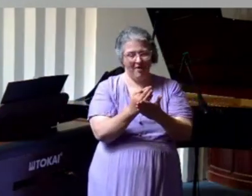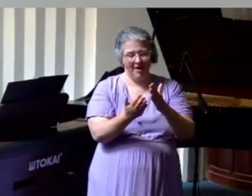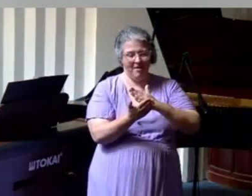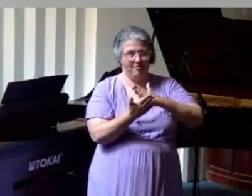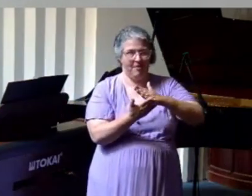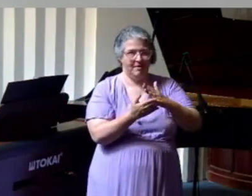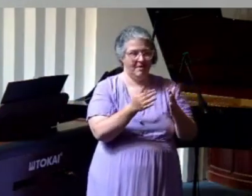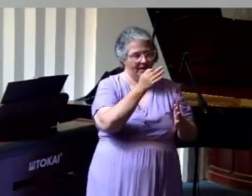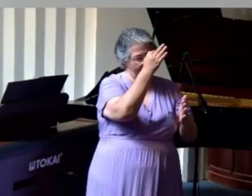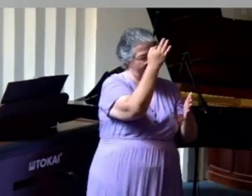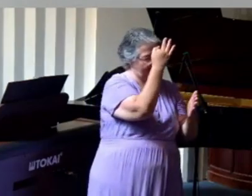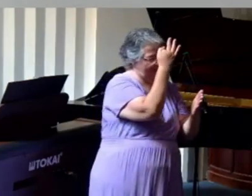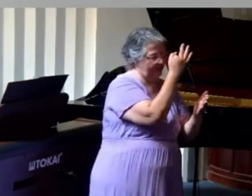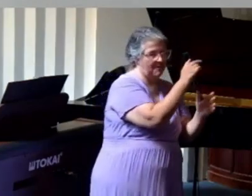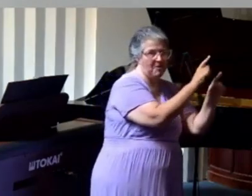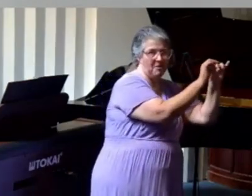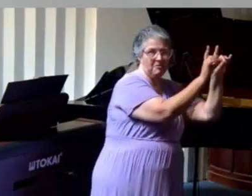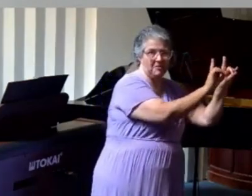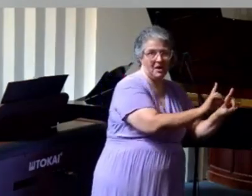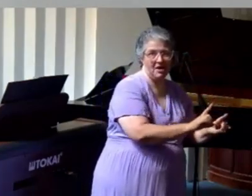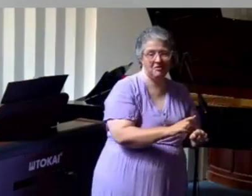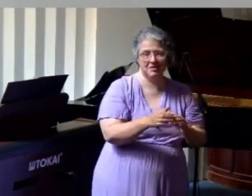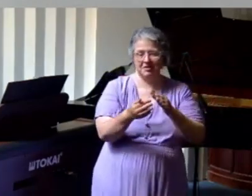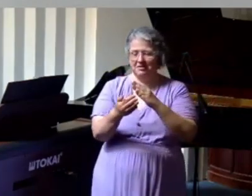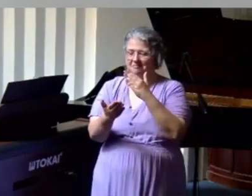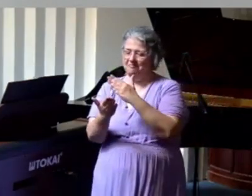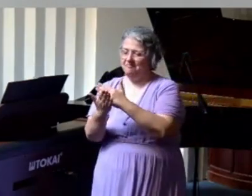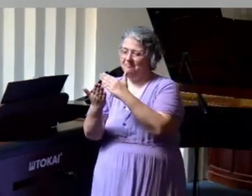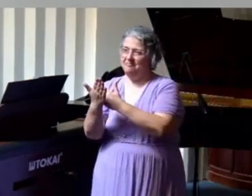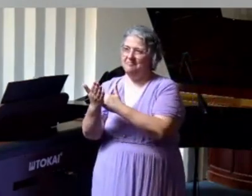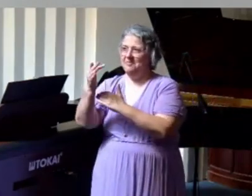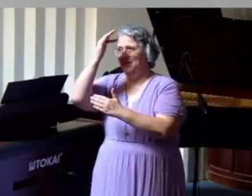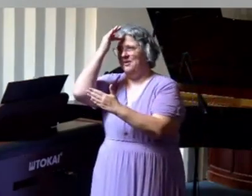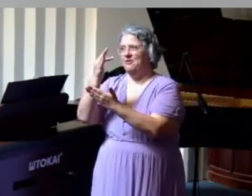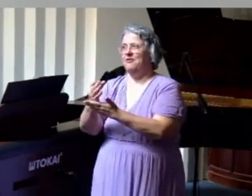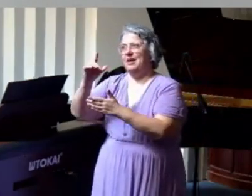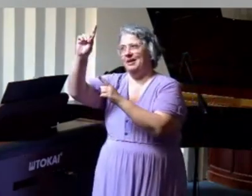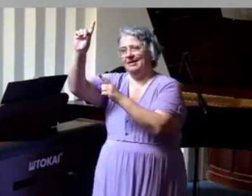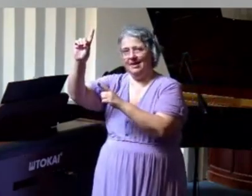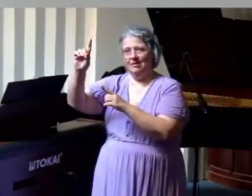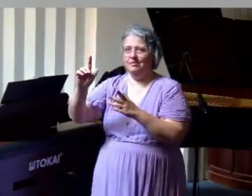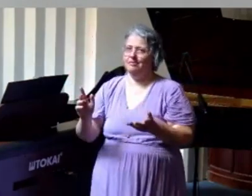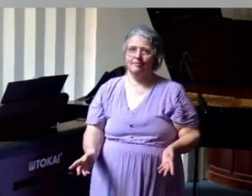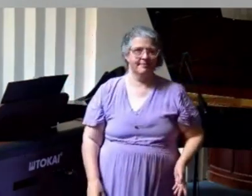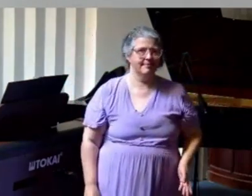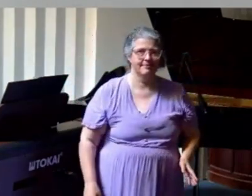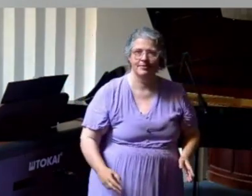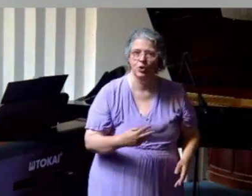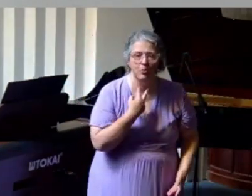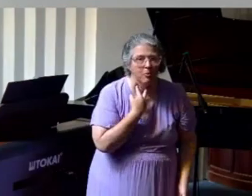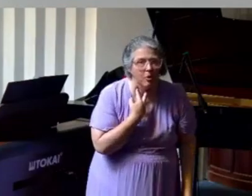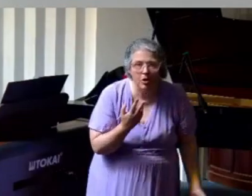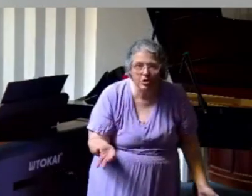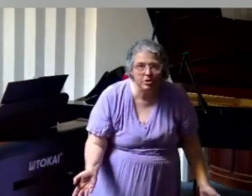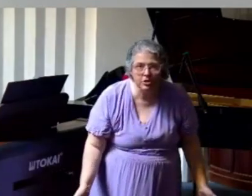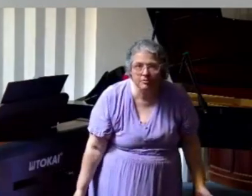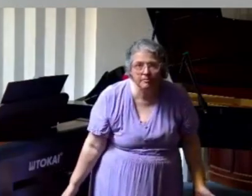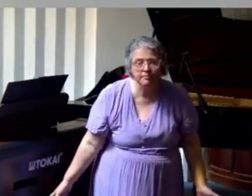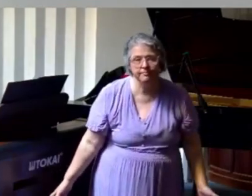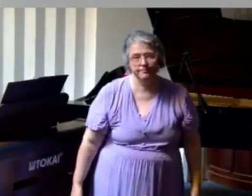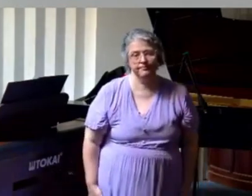dividido. Provavelmente muitos adoravam a Deus naquele lugar. Joás reinava em